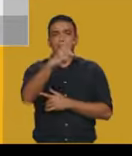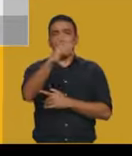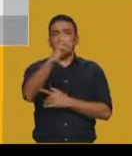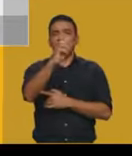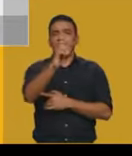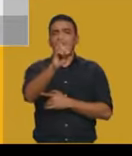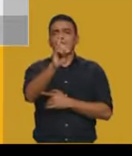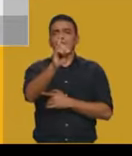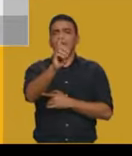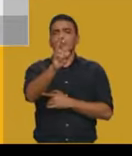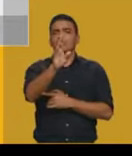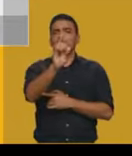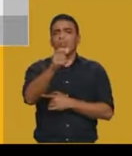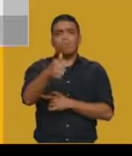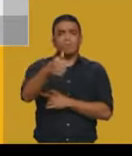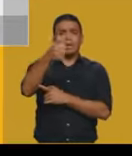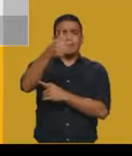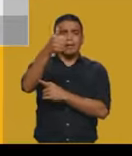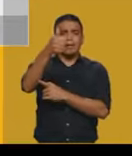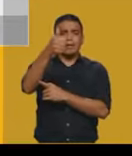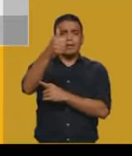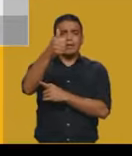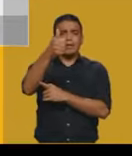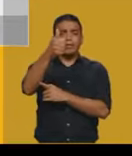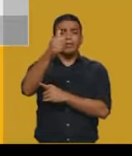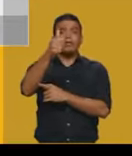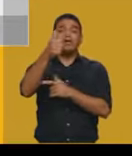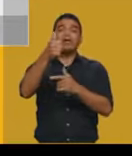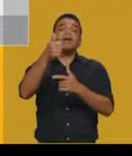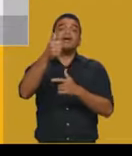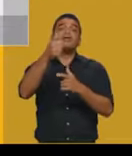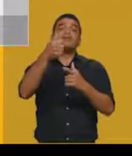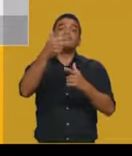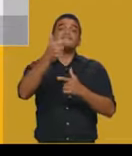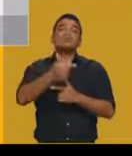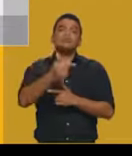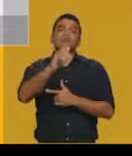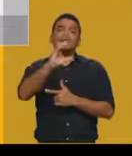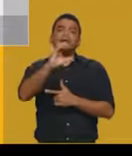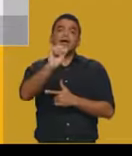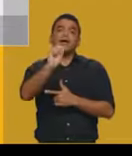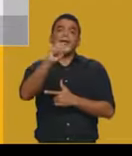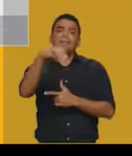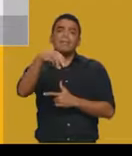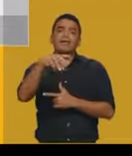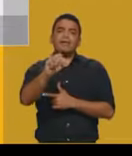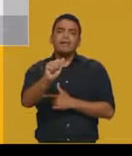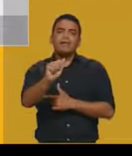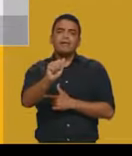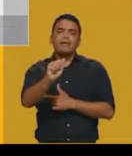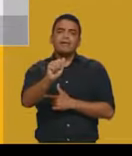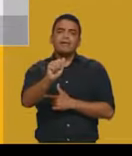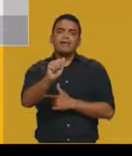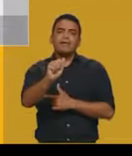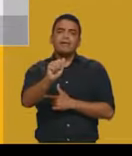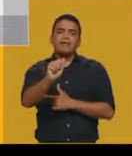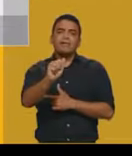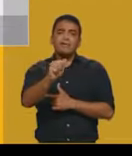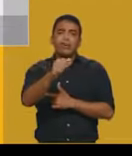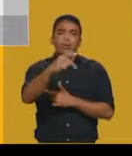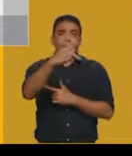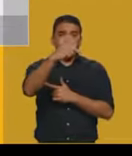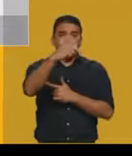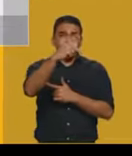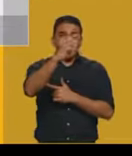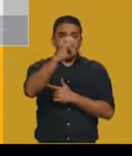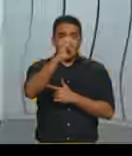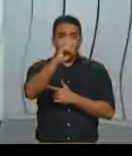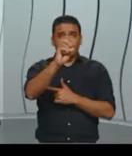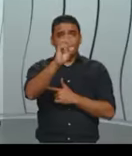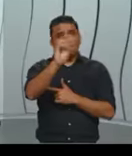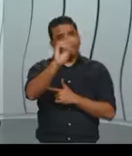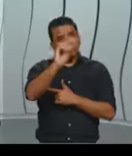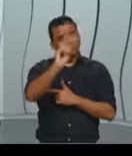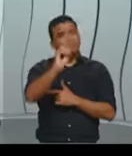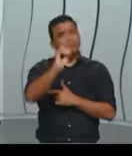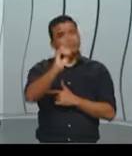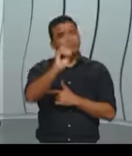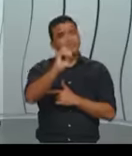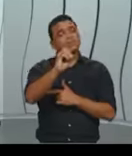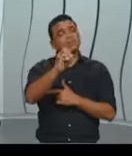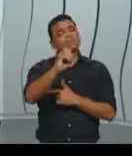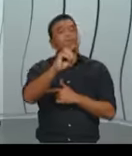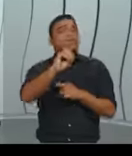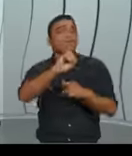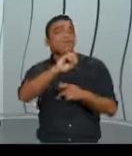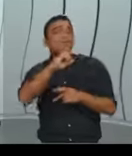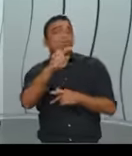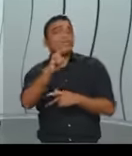em primeiro e a Camila em segundo. O Pedro também ficou em primeiro, talvez a Vera em segundo. São